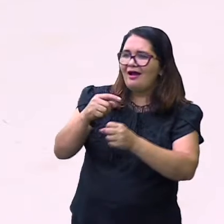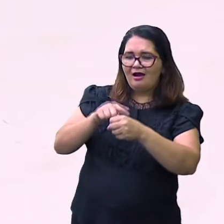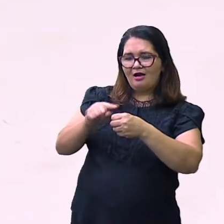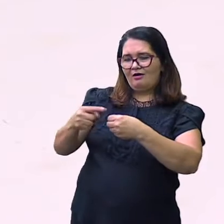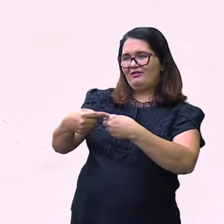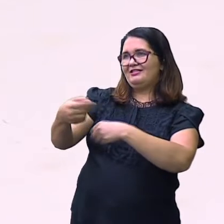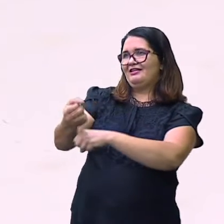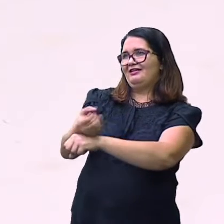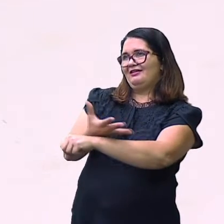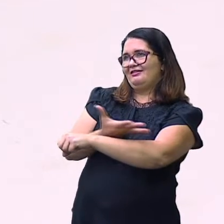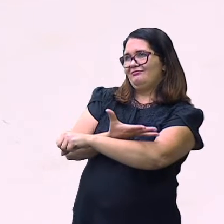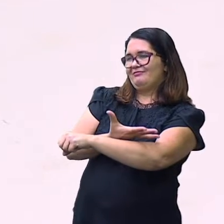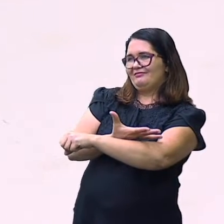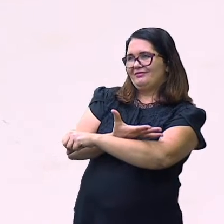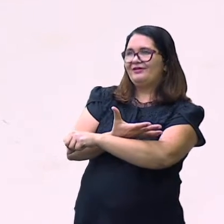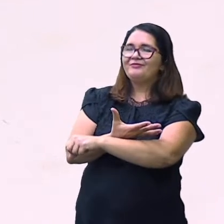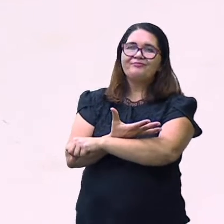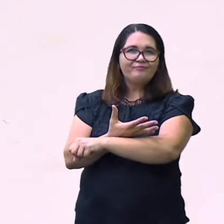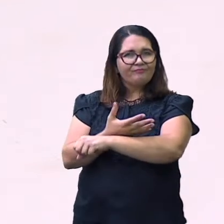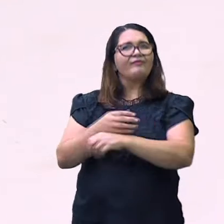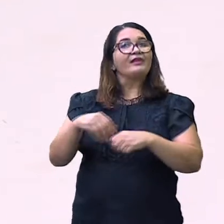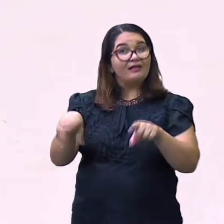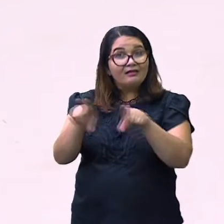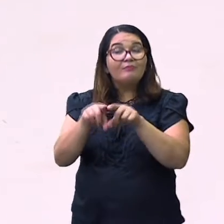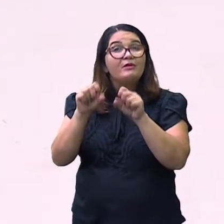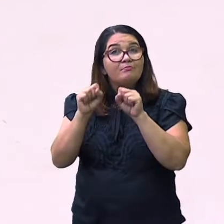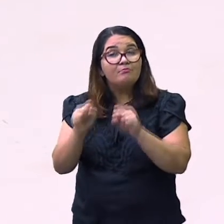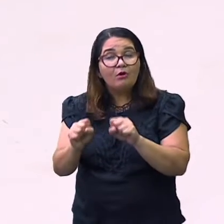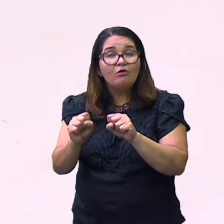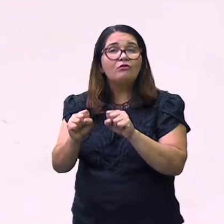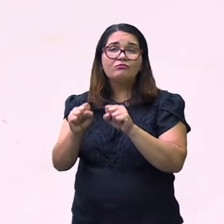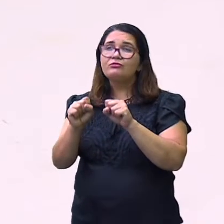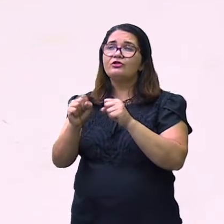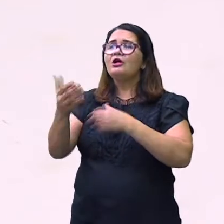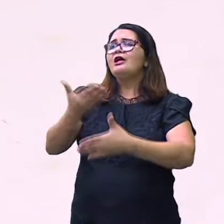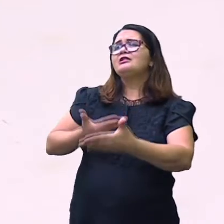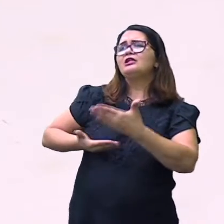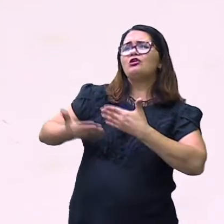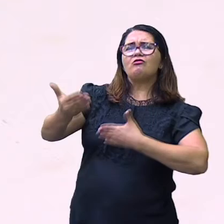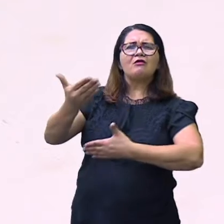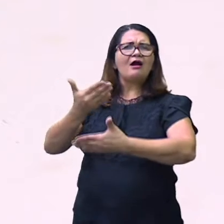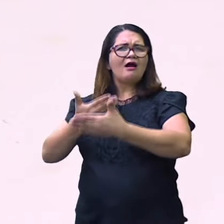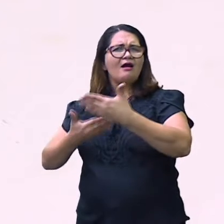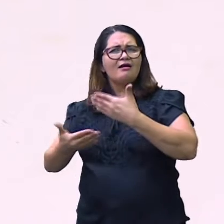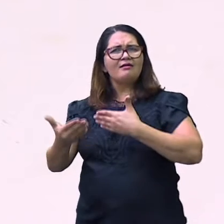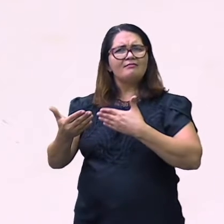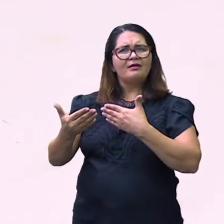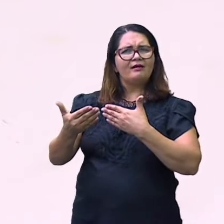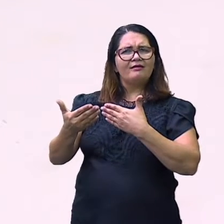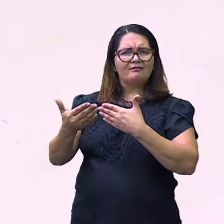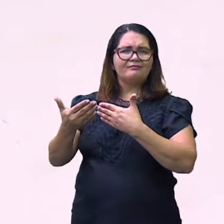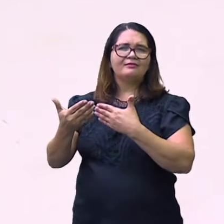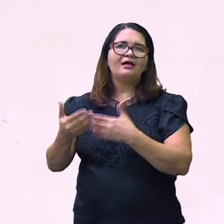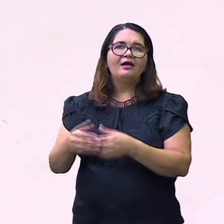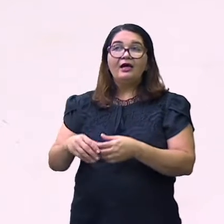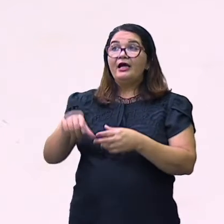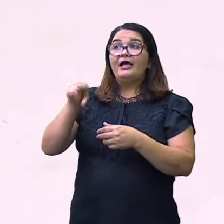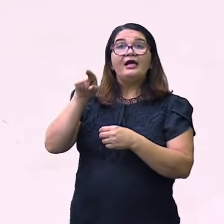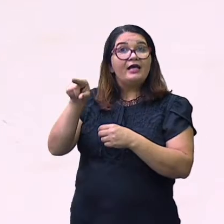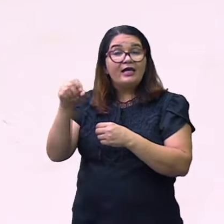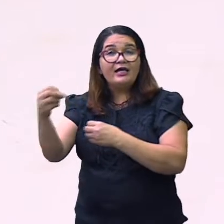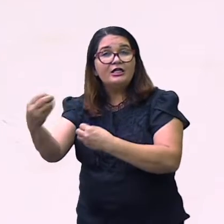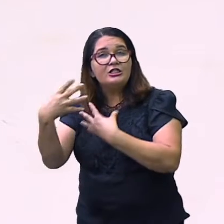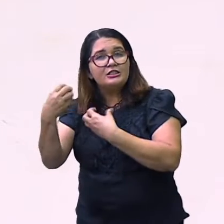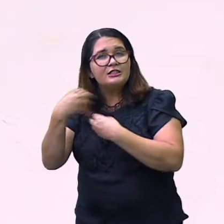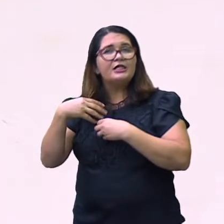de conhecimentos. Ou até mesmo você e seu irmão, ou a sua irmã podem fazer.